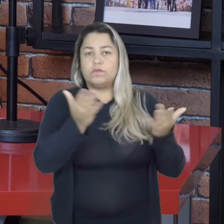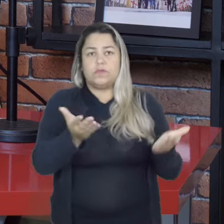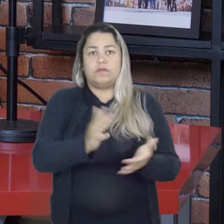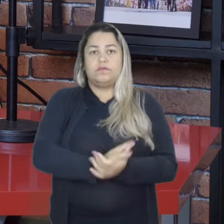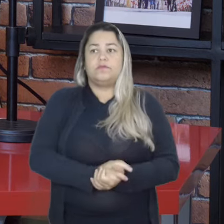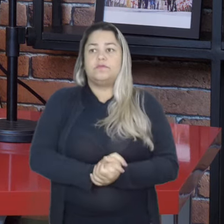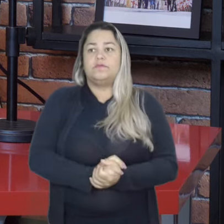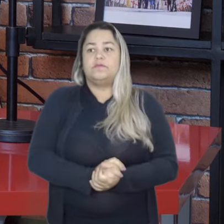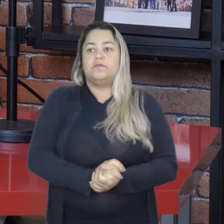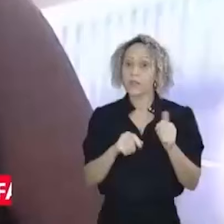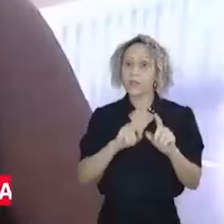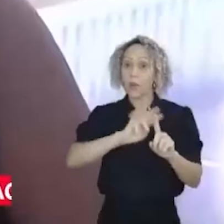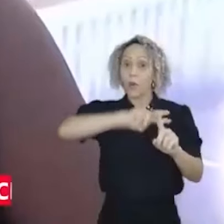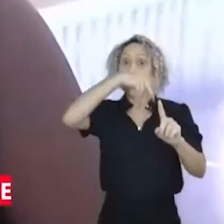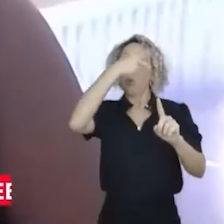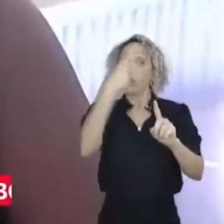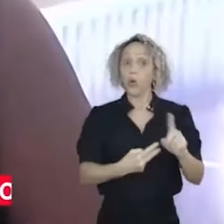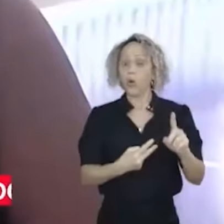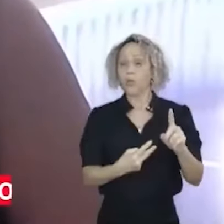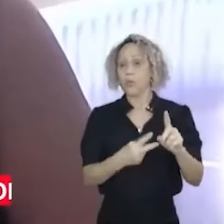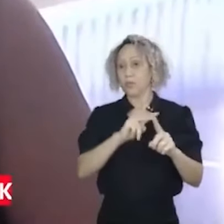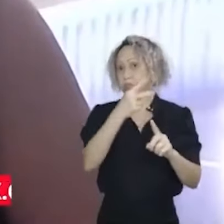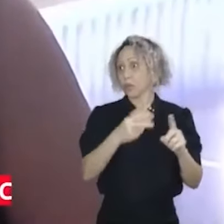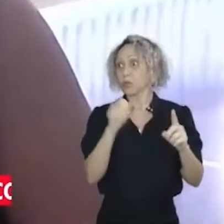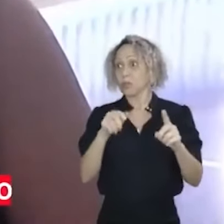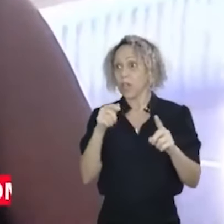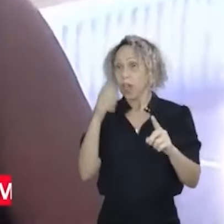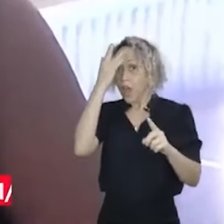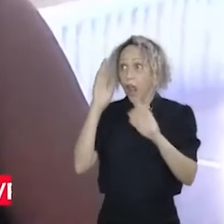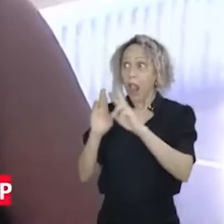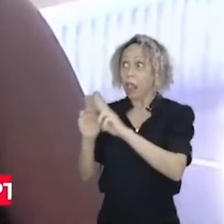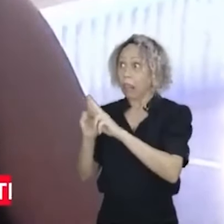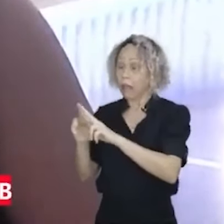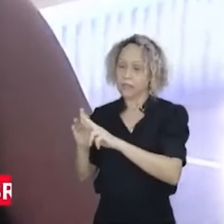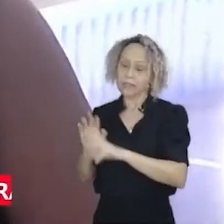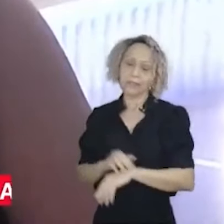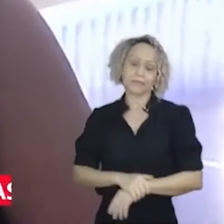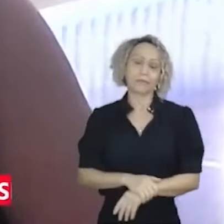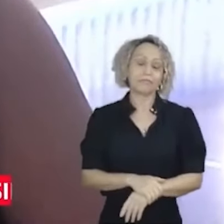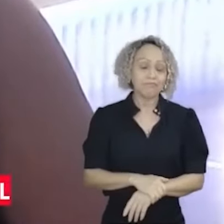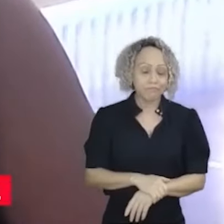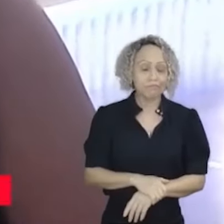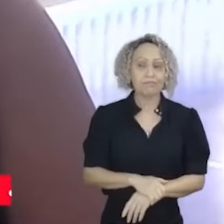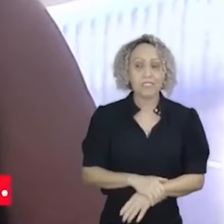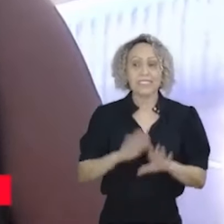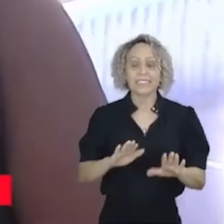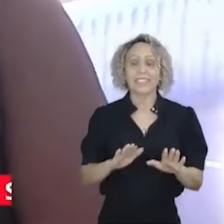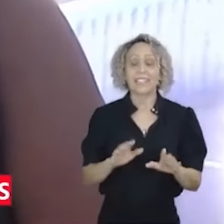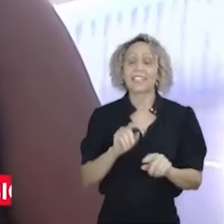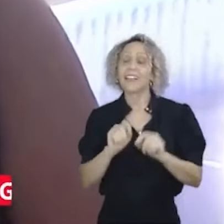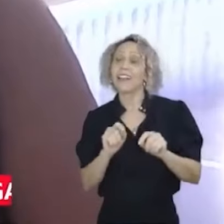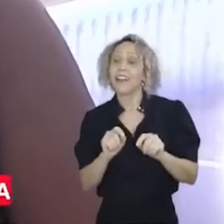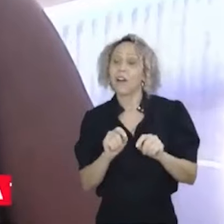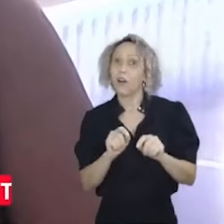que motivaram essa alta. Os principais fatores decorrem daqueles números super bonitos que a gente viu no